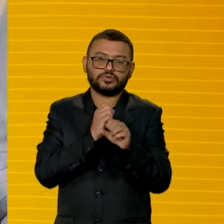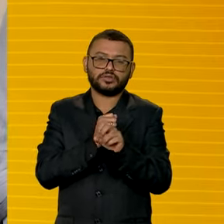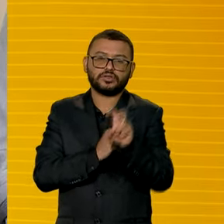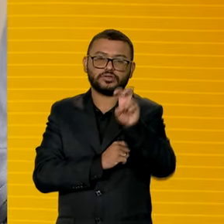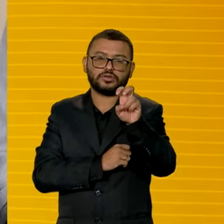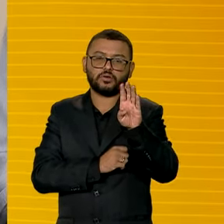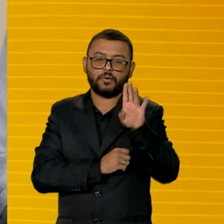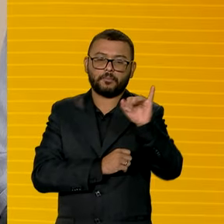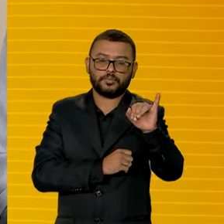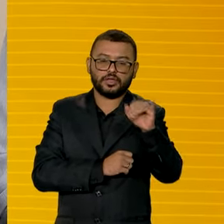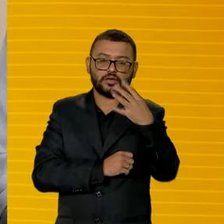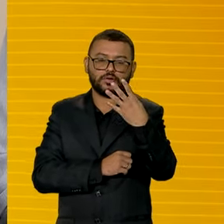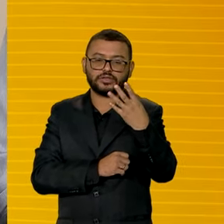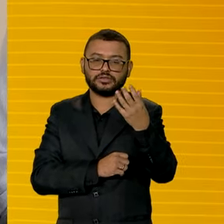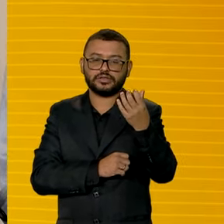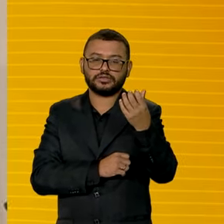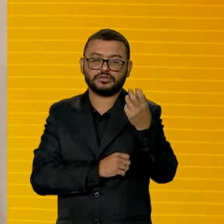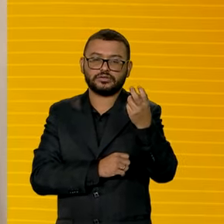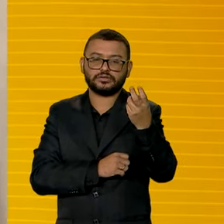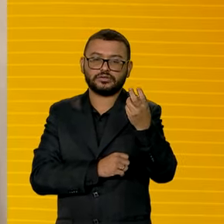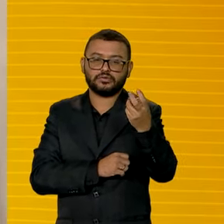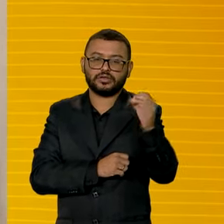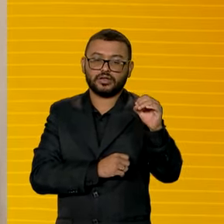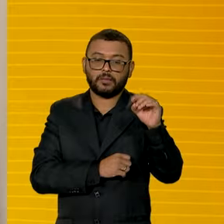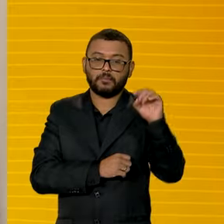bilhões e 750 milhões de reais,